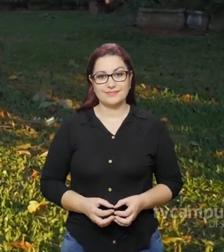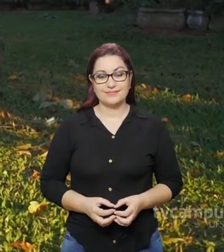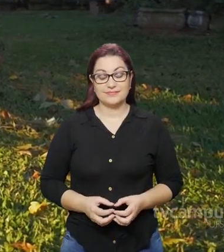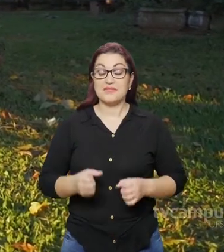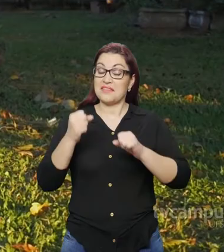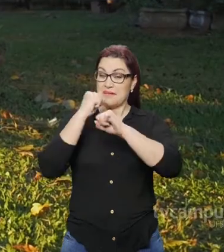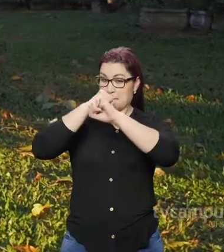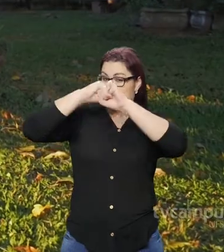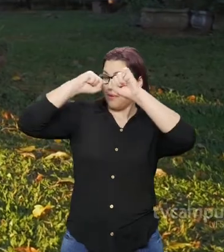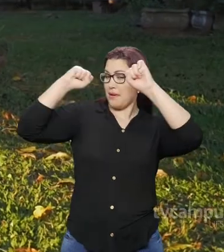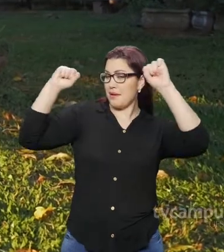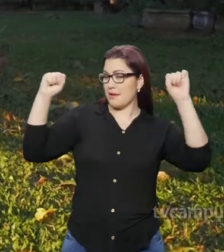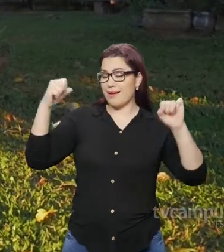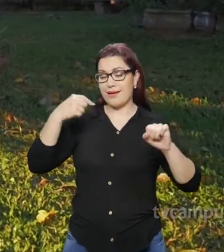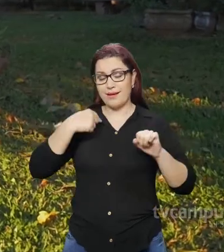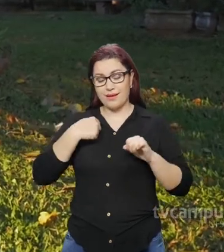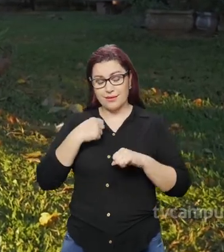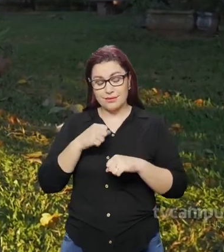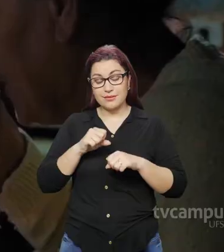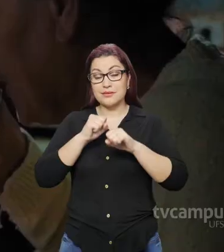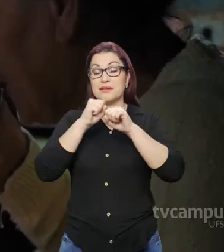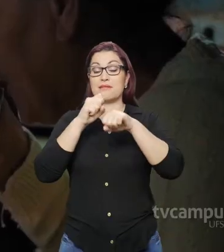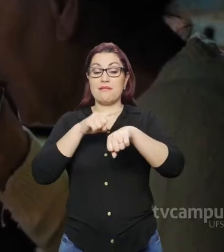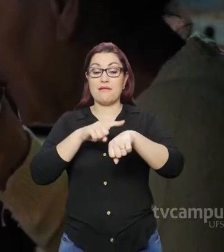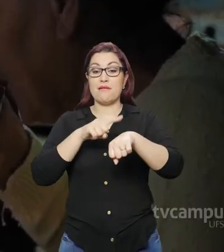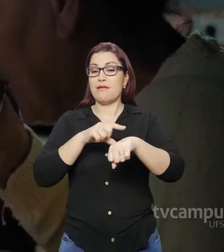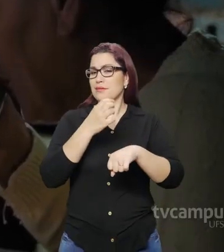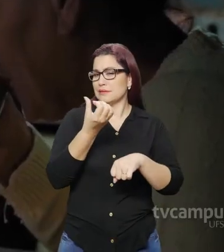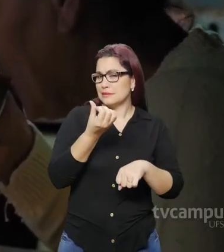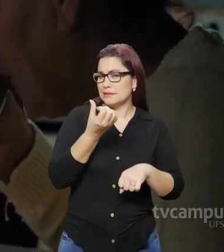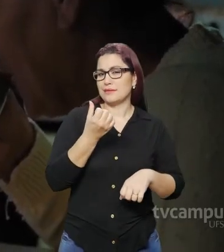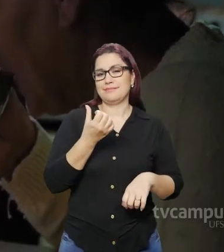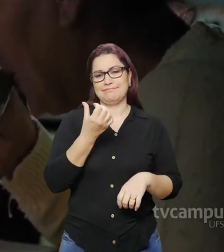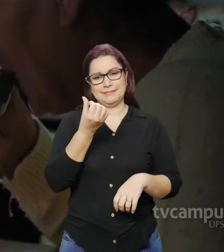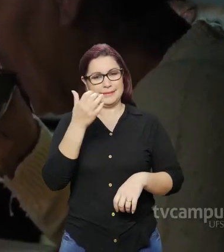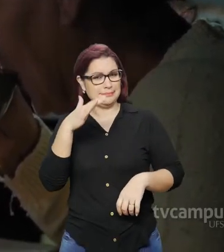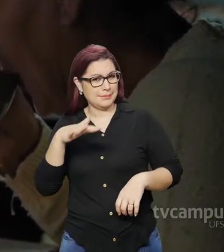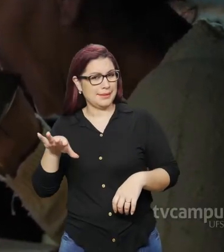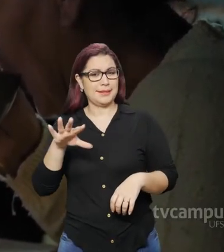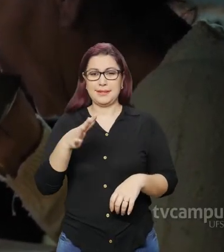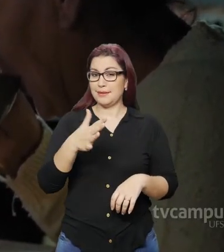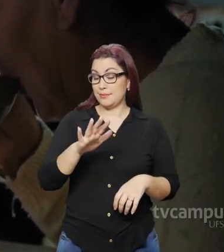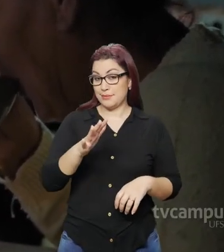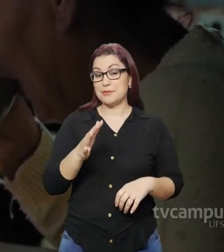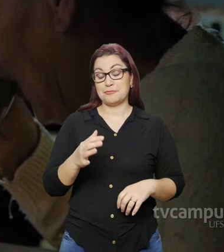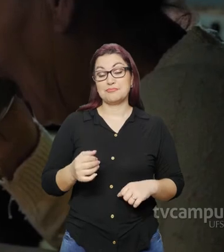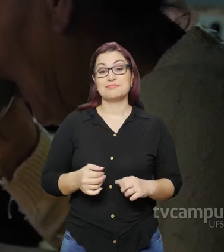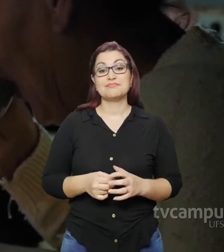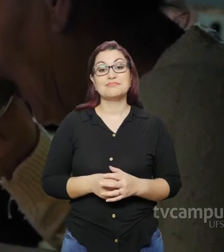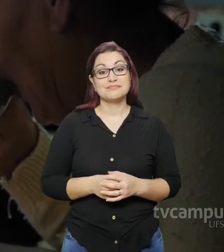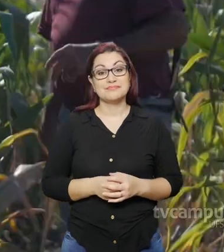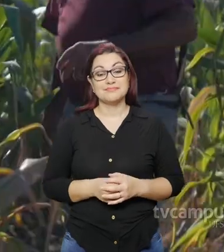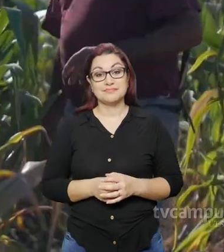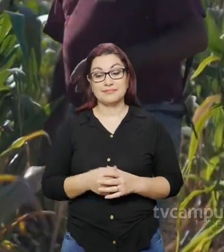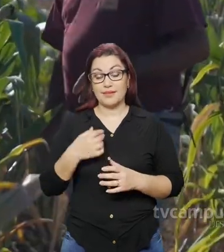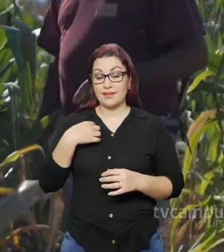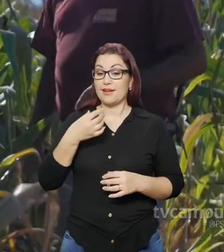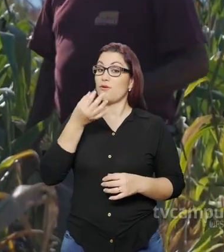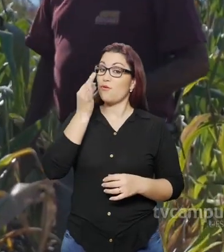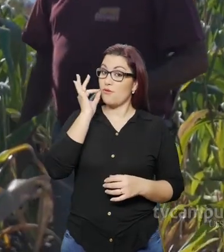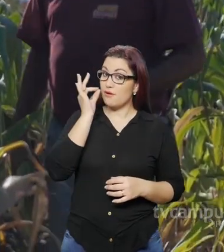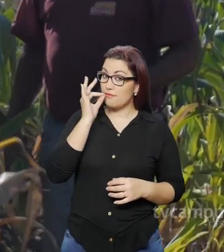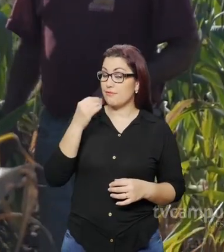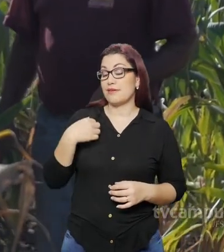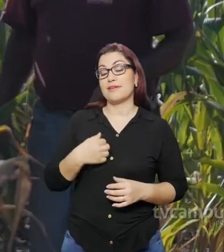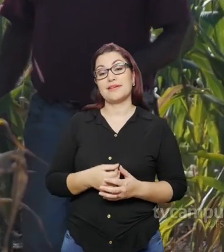A gente já levanta aí para 6, 6:30 a gente já levanta. Eu faço café, depois vou dar comida para os porcos, para as galinhas, aí depois nós viemos